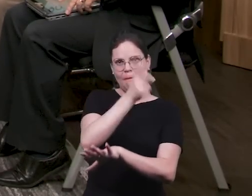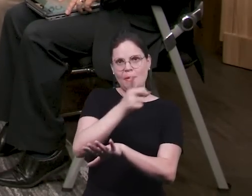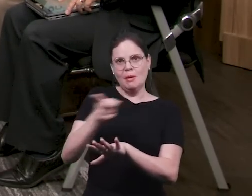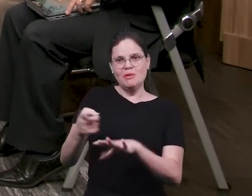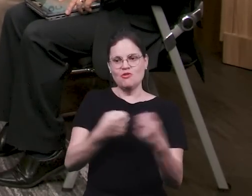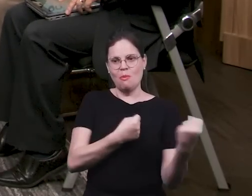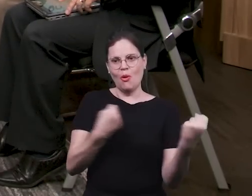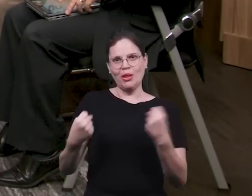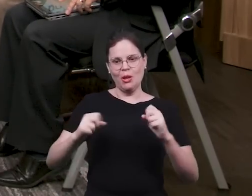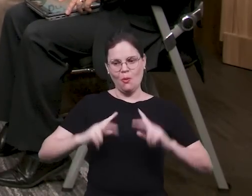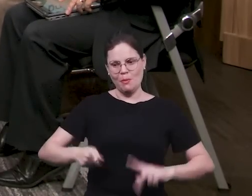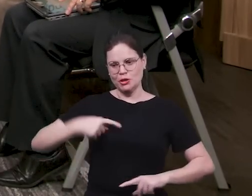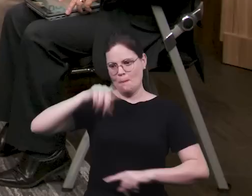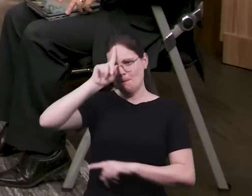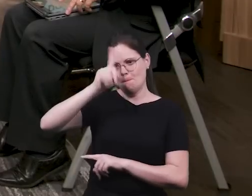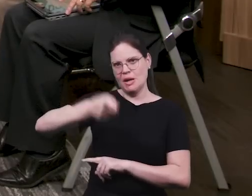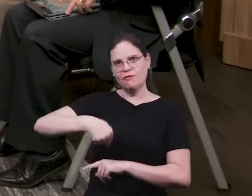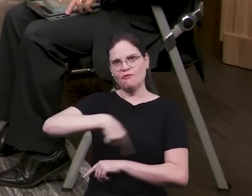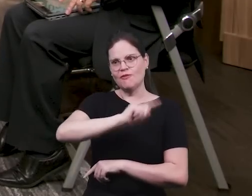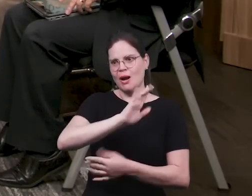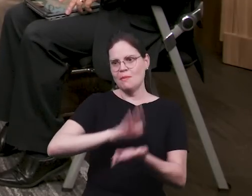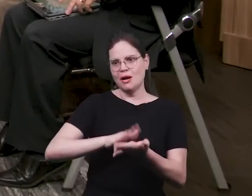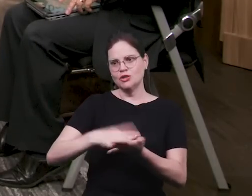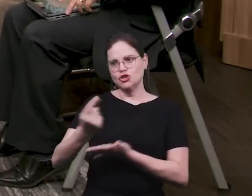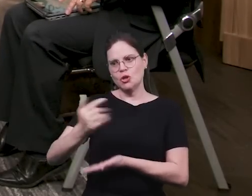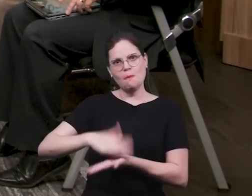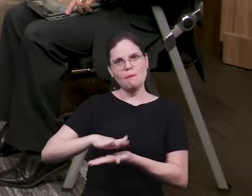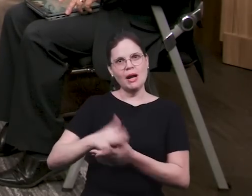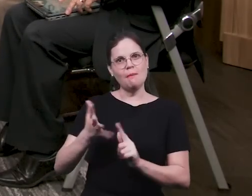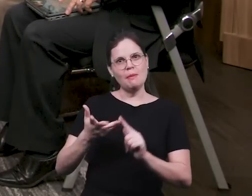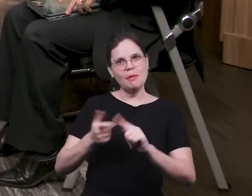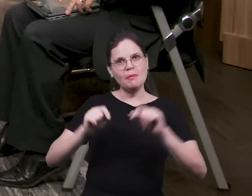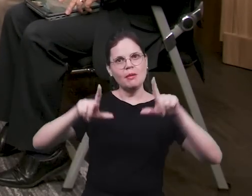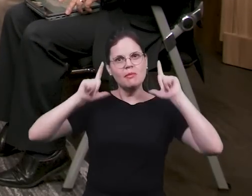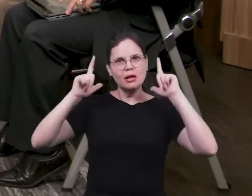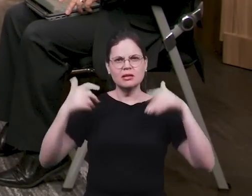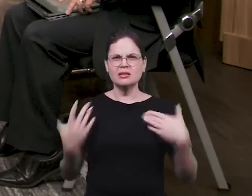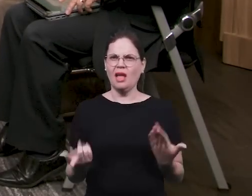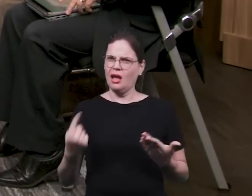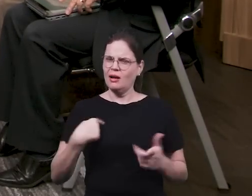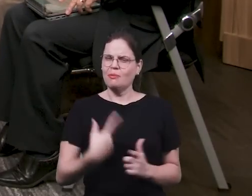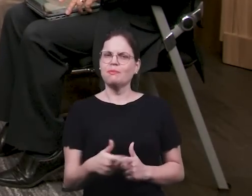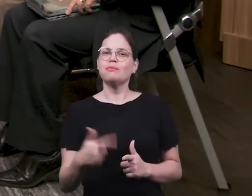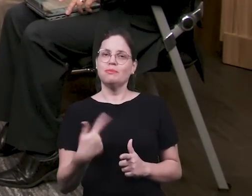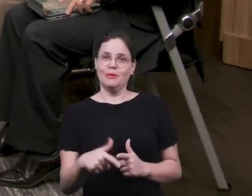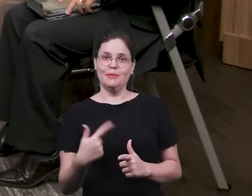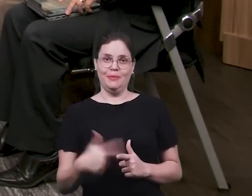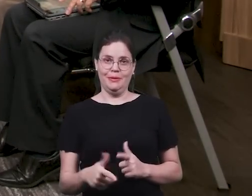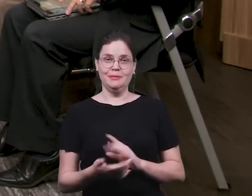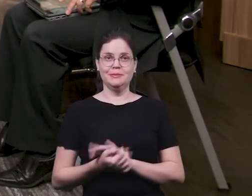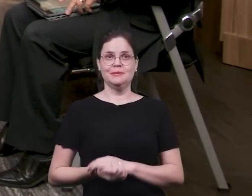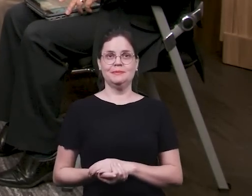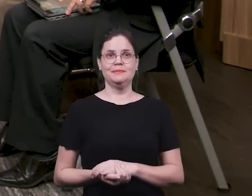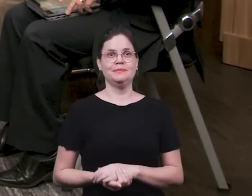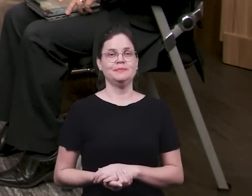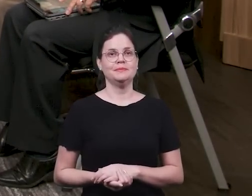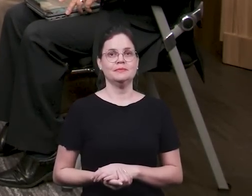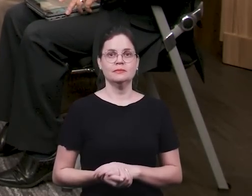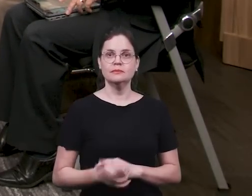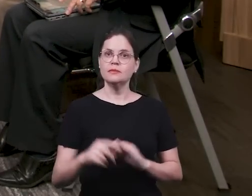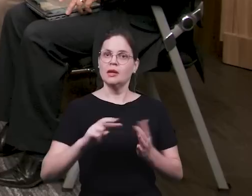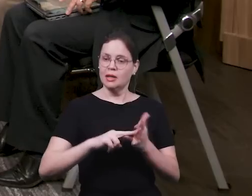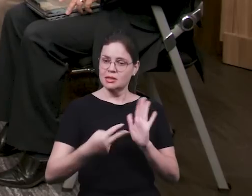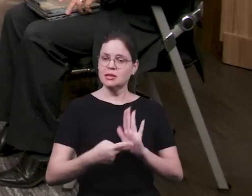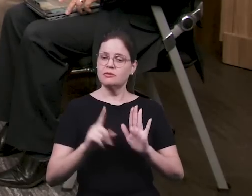grande problema. Quando nós falamos sobre isso, nós estamos nos colocando como um cristianismo